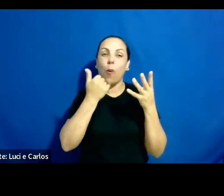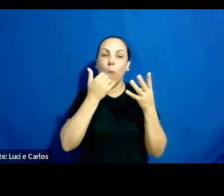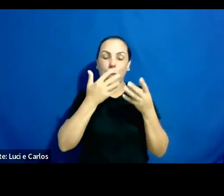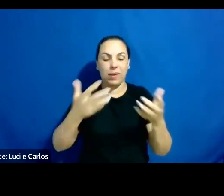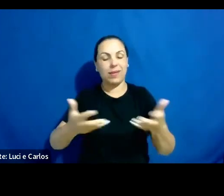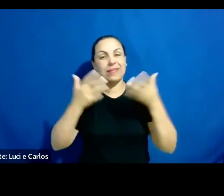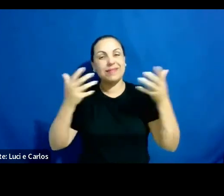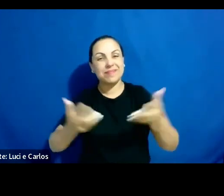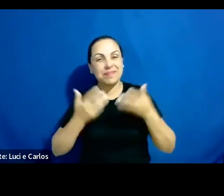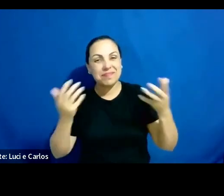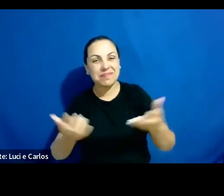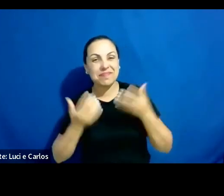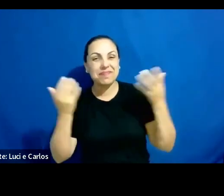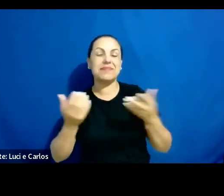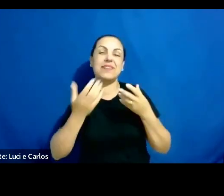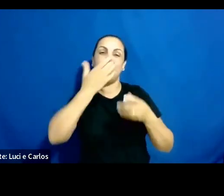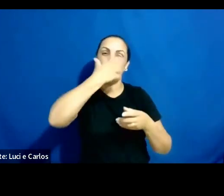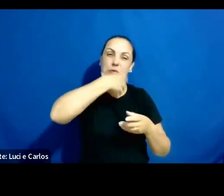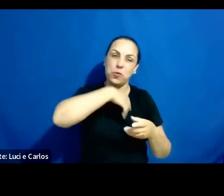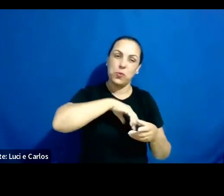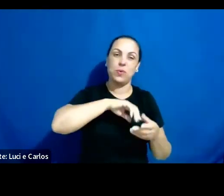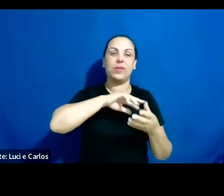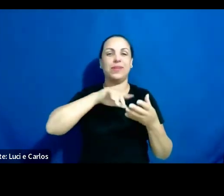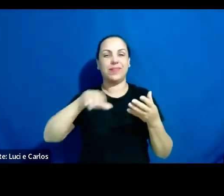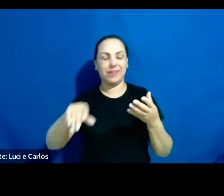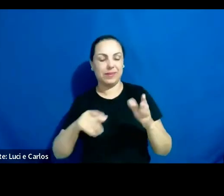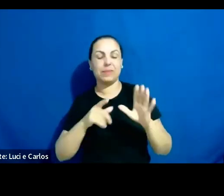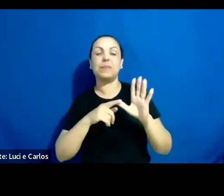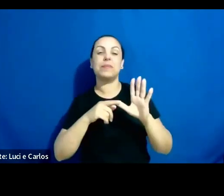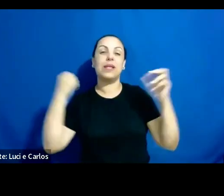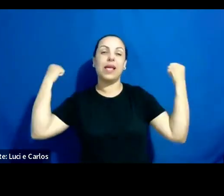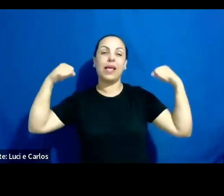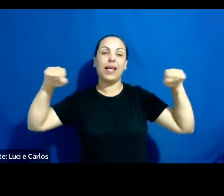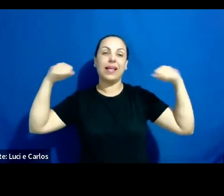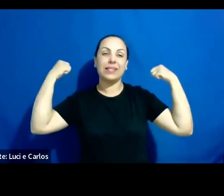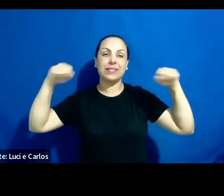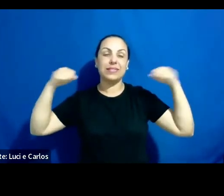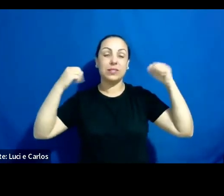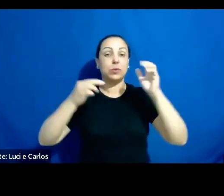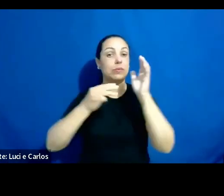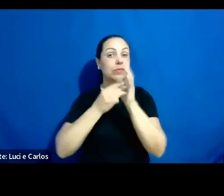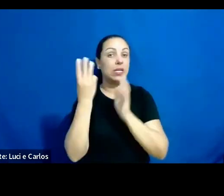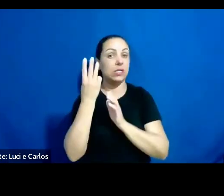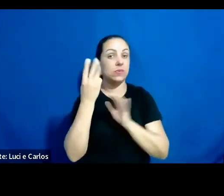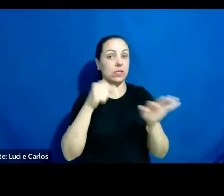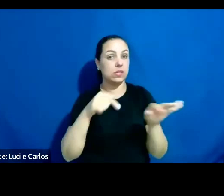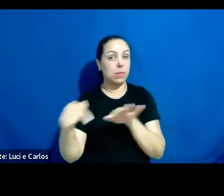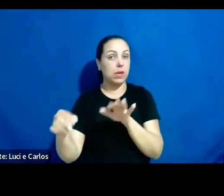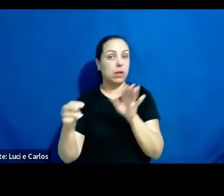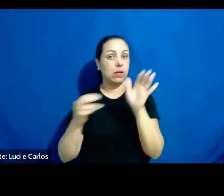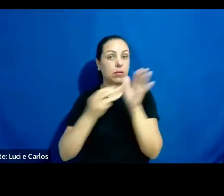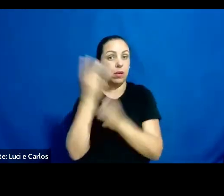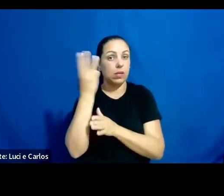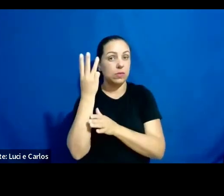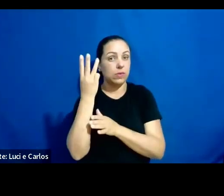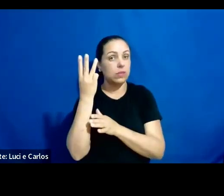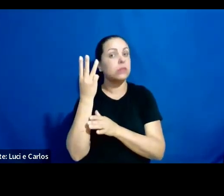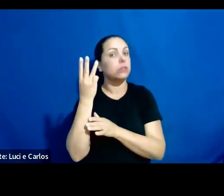exercícios físicos moderados, no mínimo de 3 vezes por semana, ciclos de